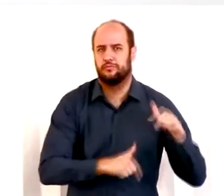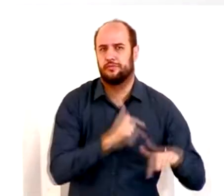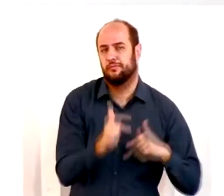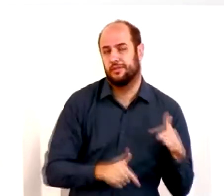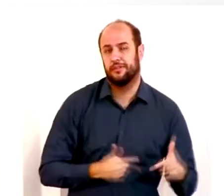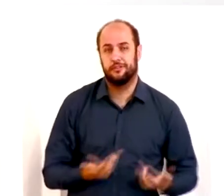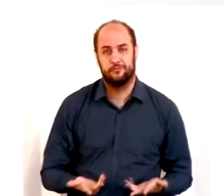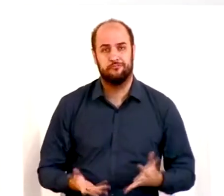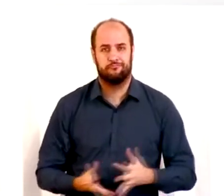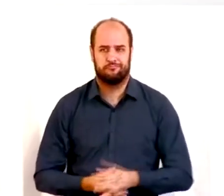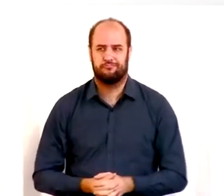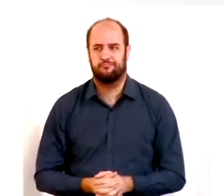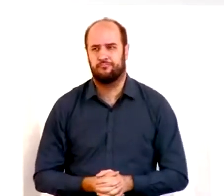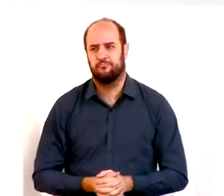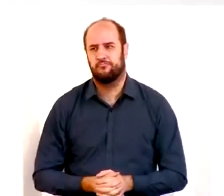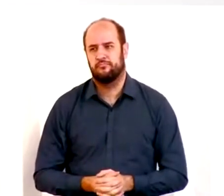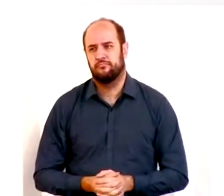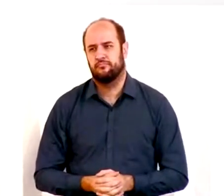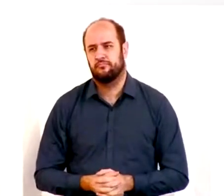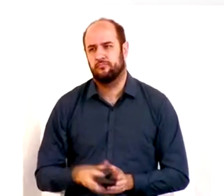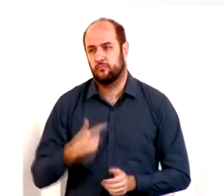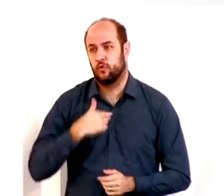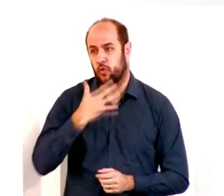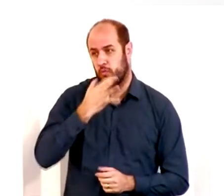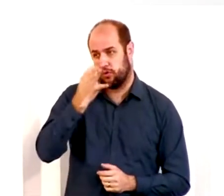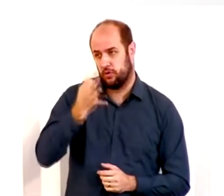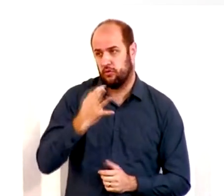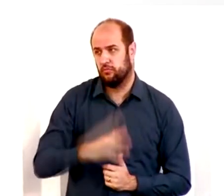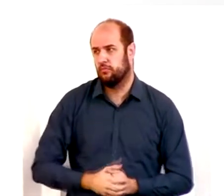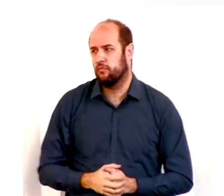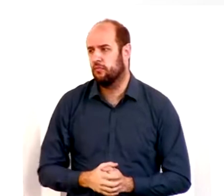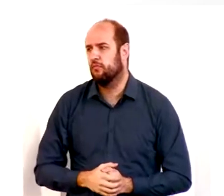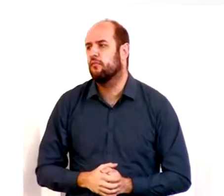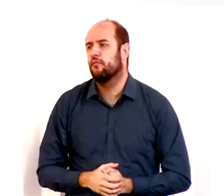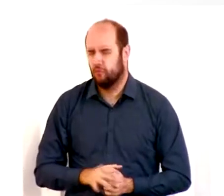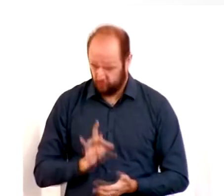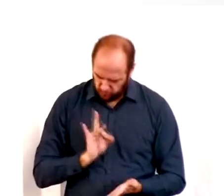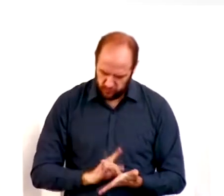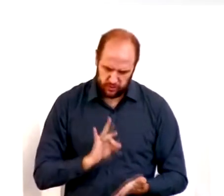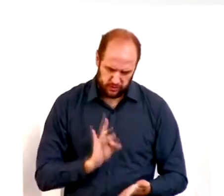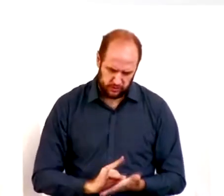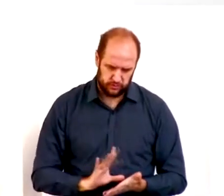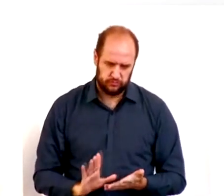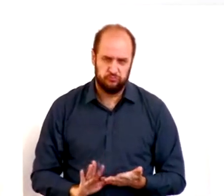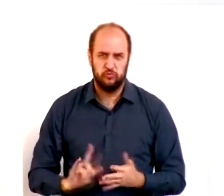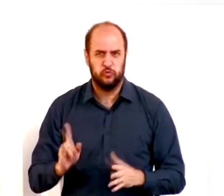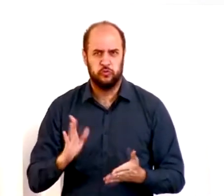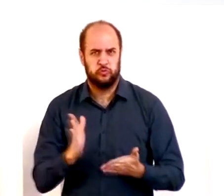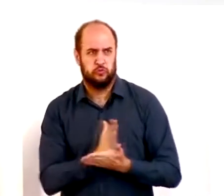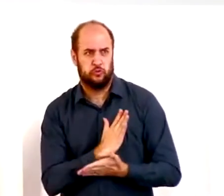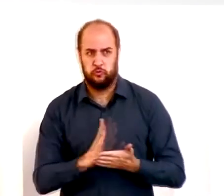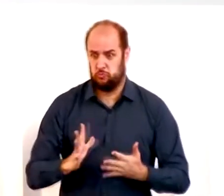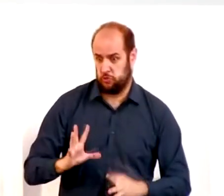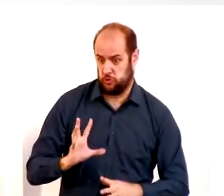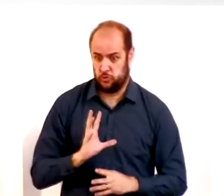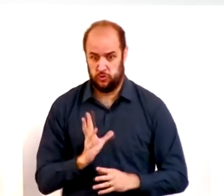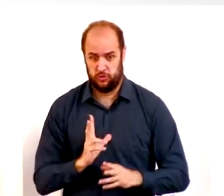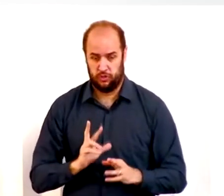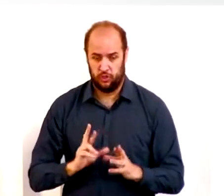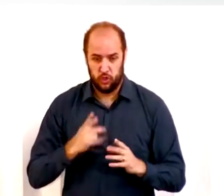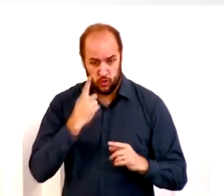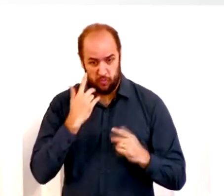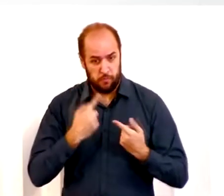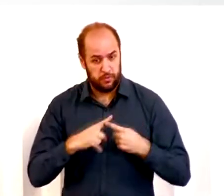é o oficialato. Aos meus olhos, é a interpretação mais adequada mesmo, sem defesas e paixões, mas aparentemente